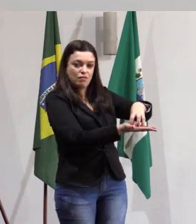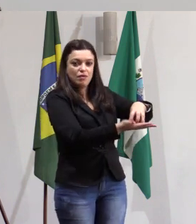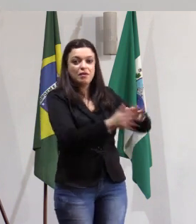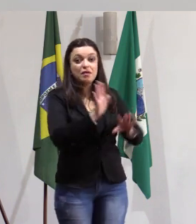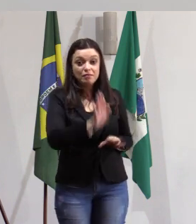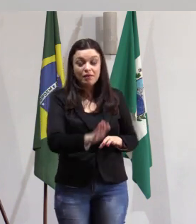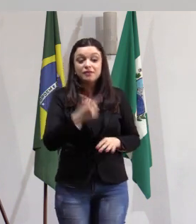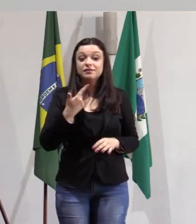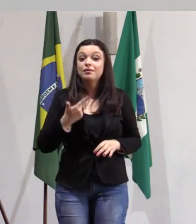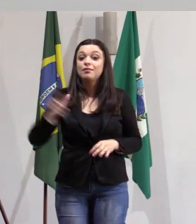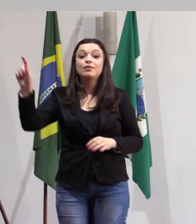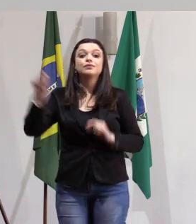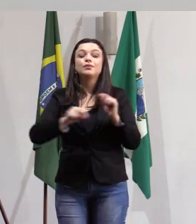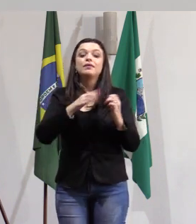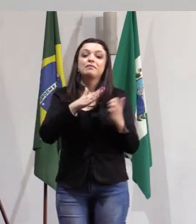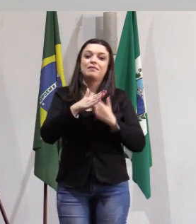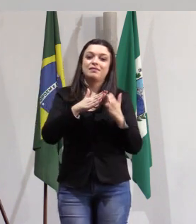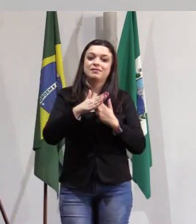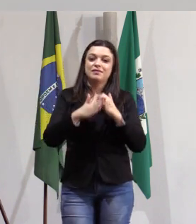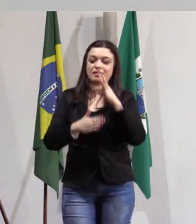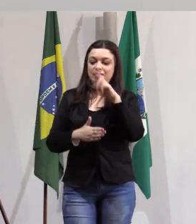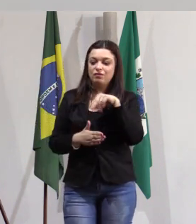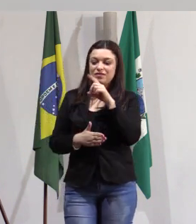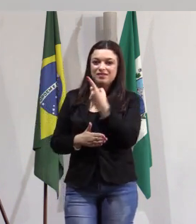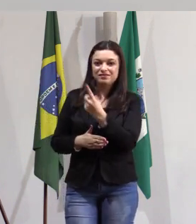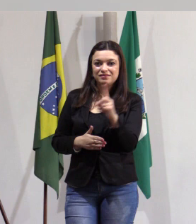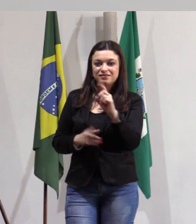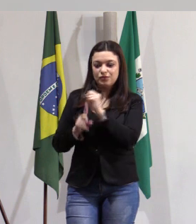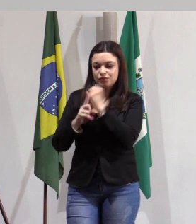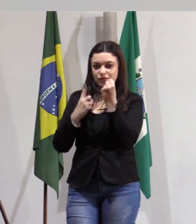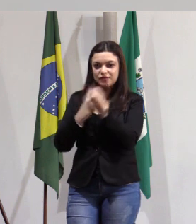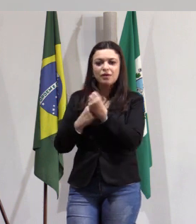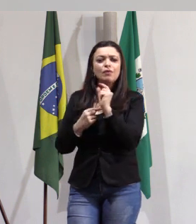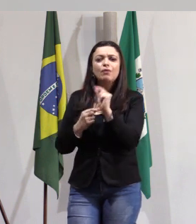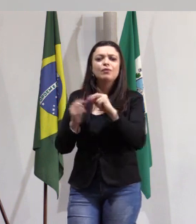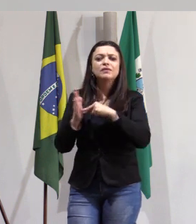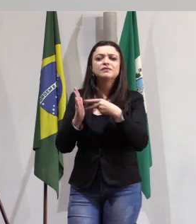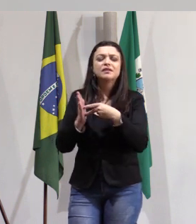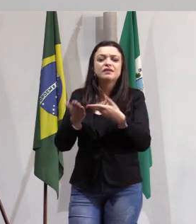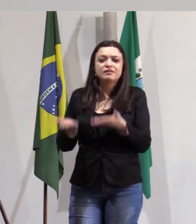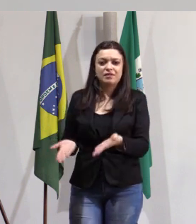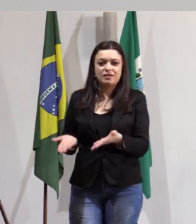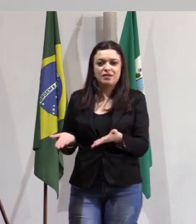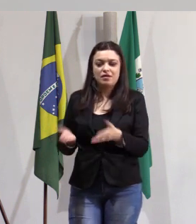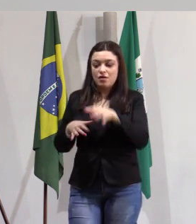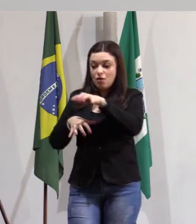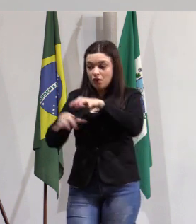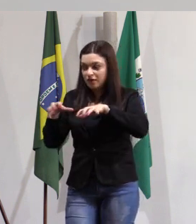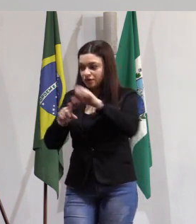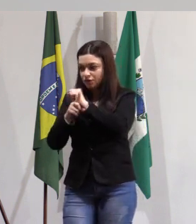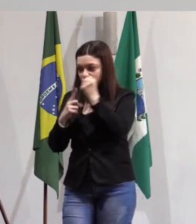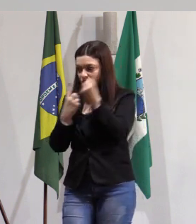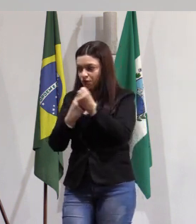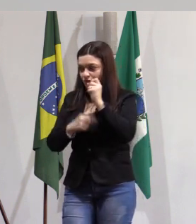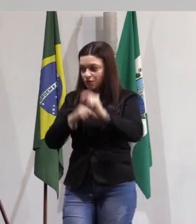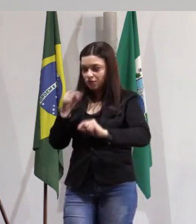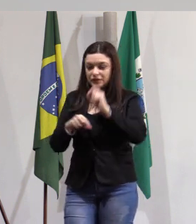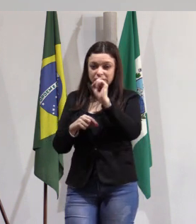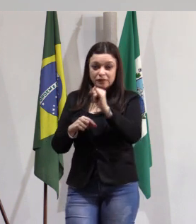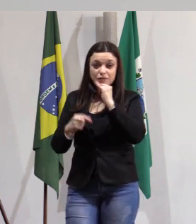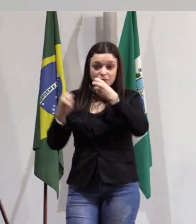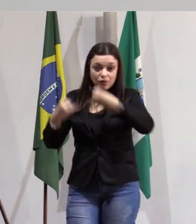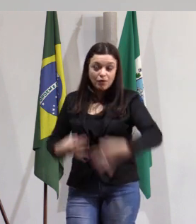organizações sociais não sofrem esse controle como as fundações de apoio do Ministério